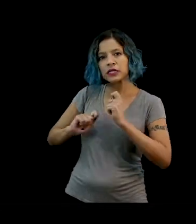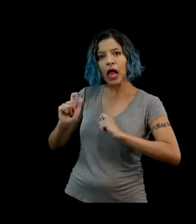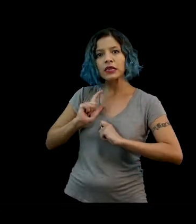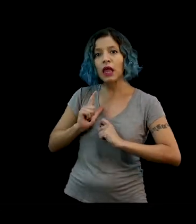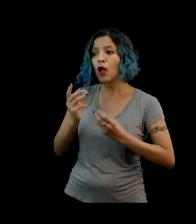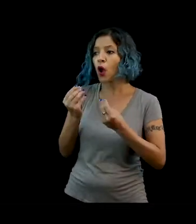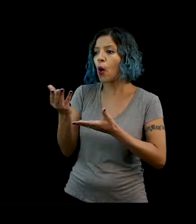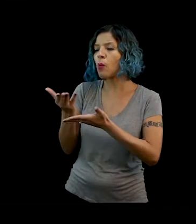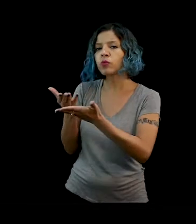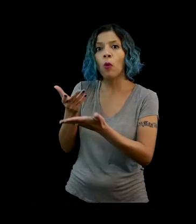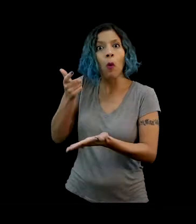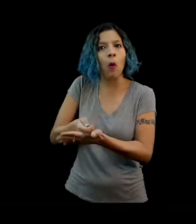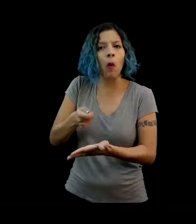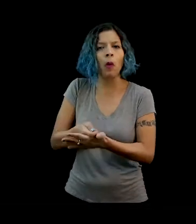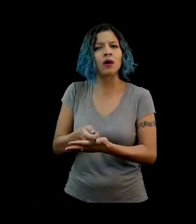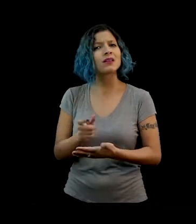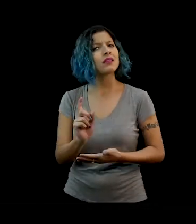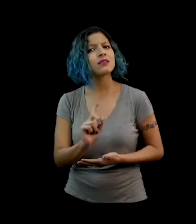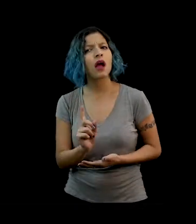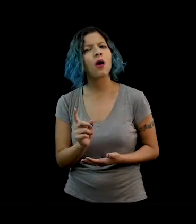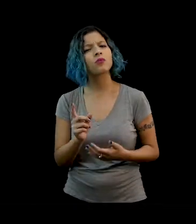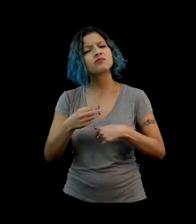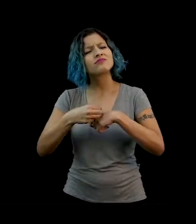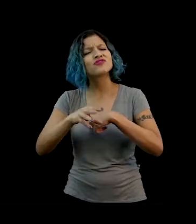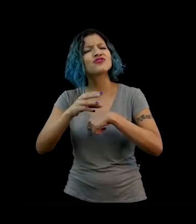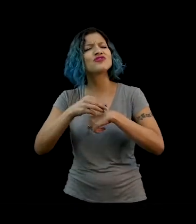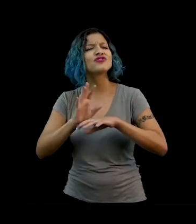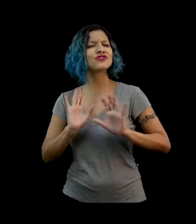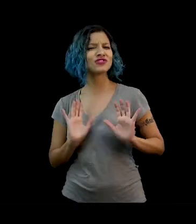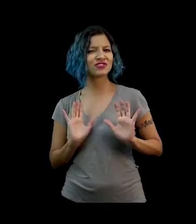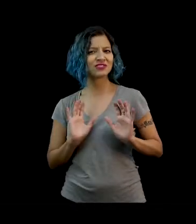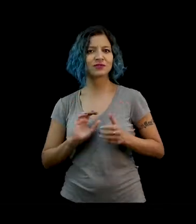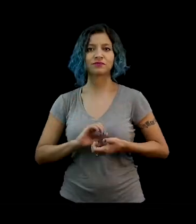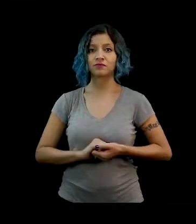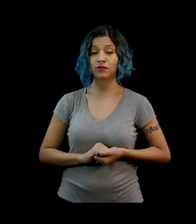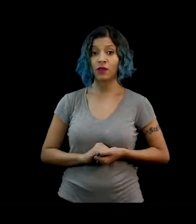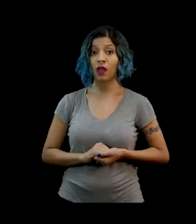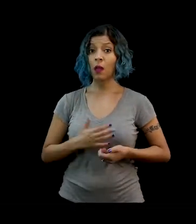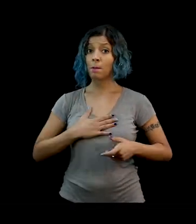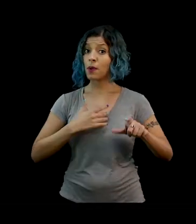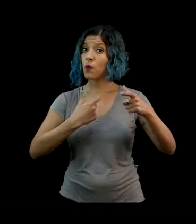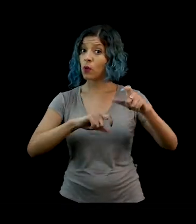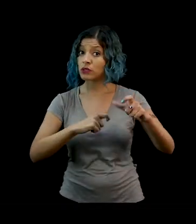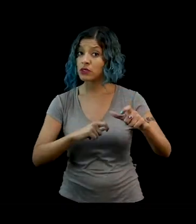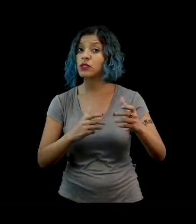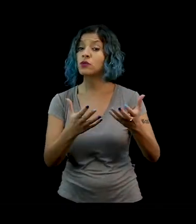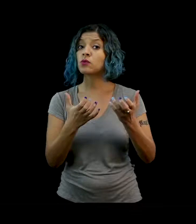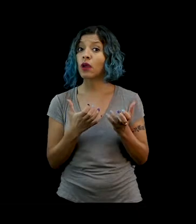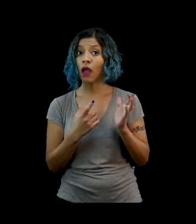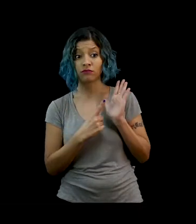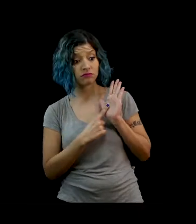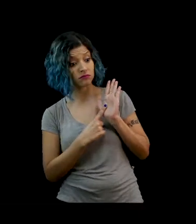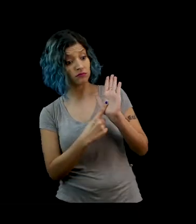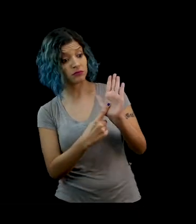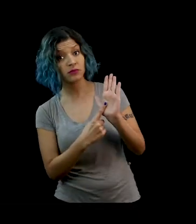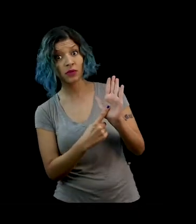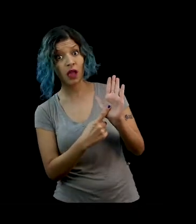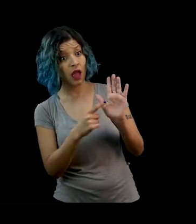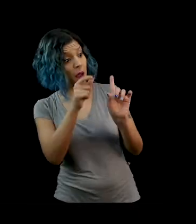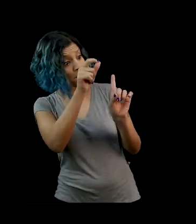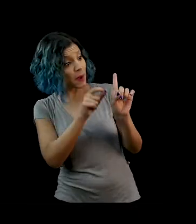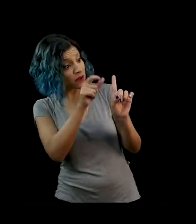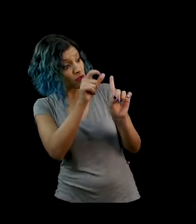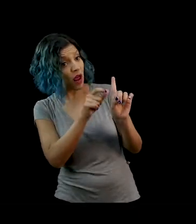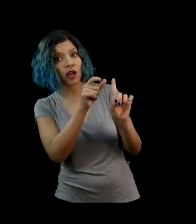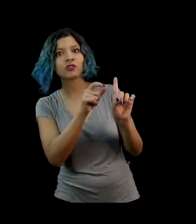tentando fala nativas que eu tô fazendo colocar personagens que lidem com representatividade mas ele não